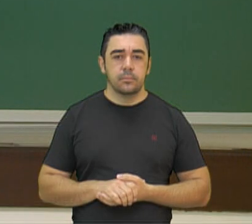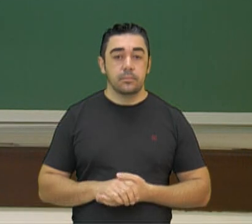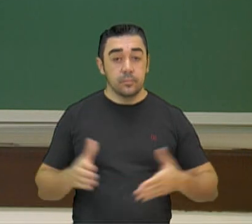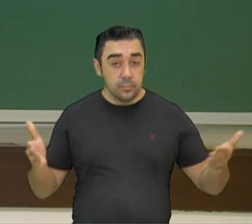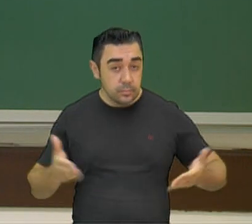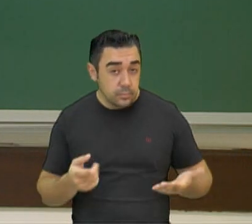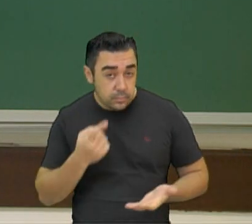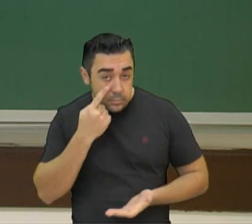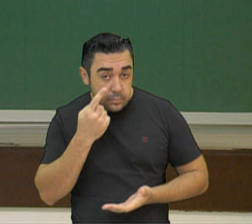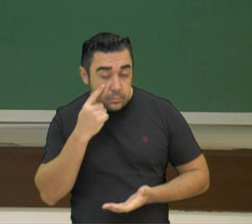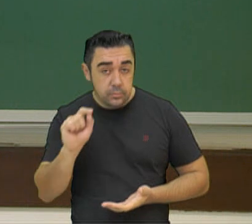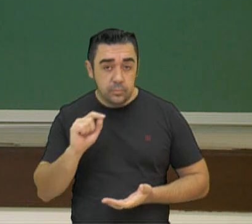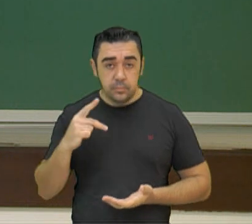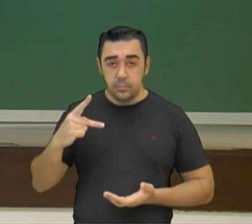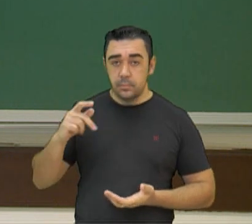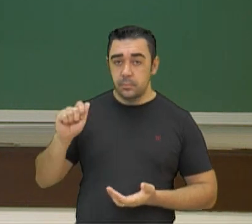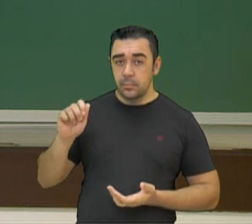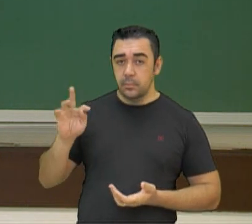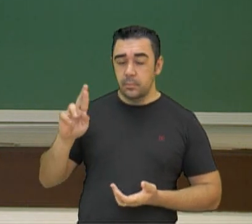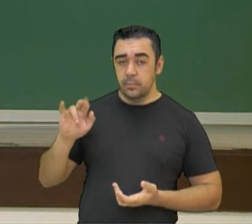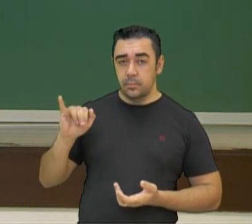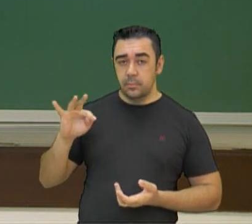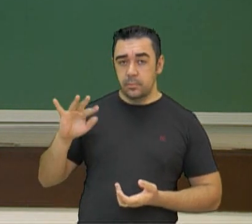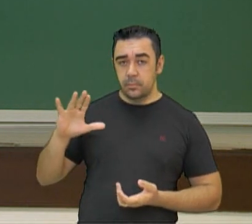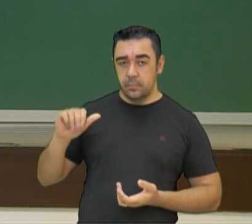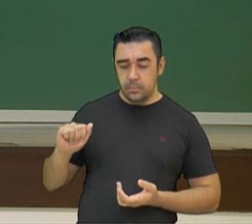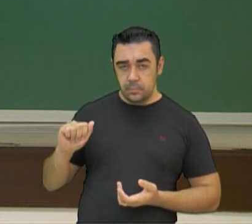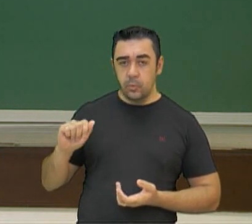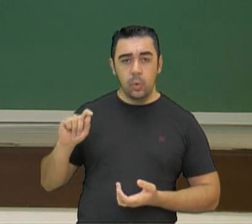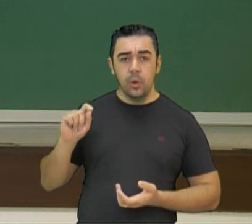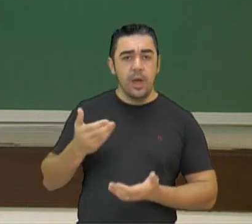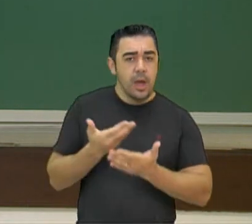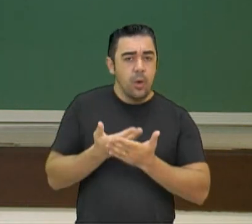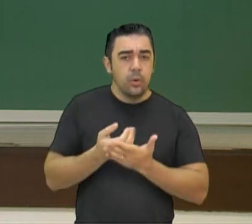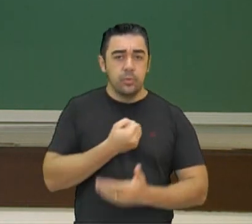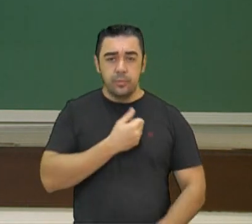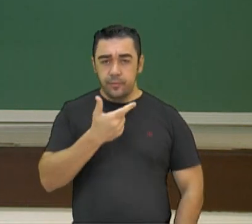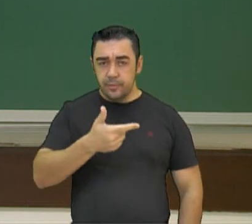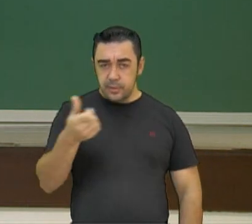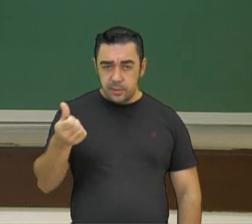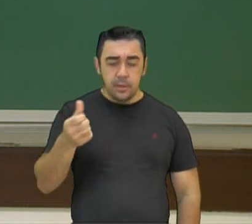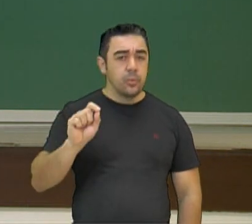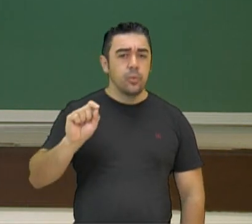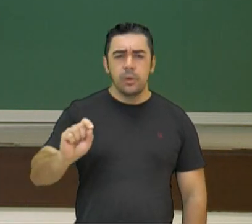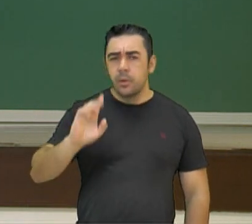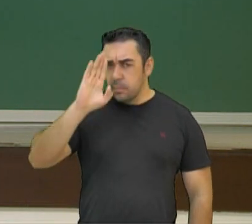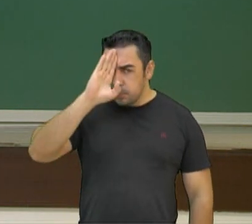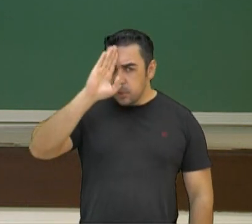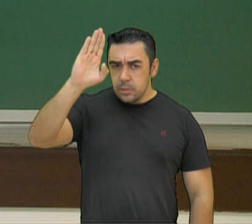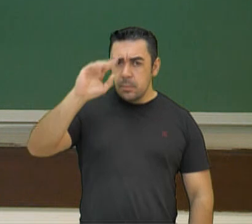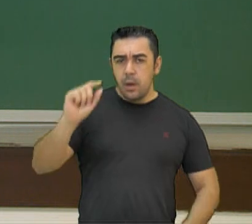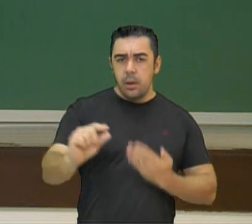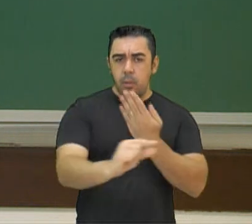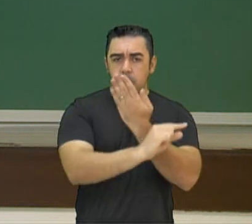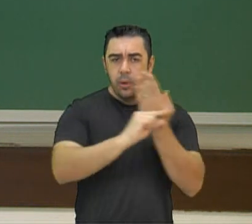Hoje veremos Patrística, aula 26 e seus principais